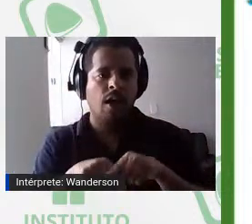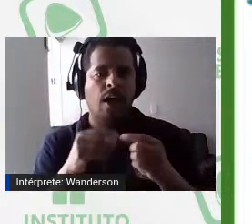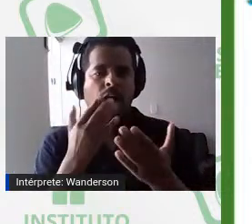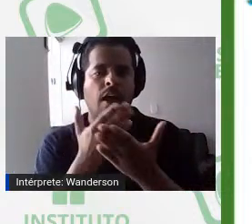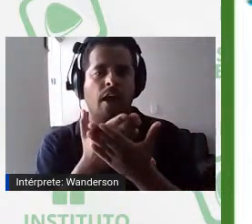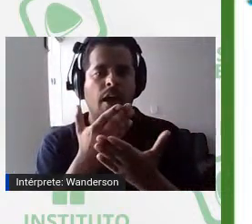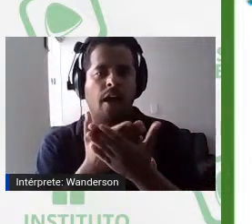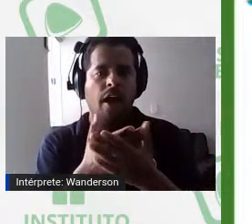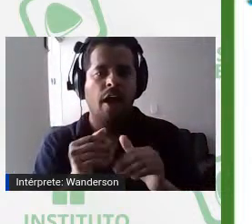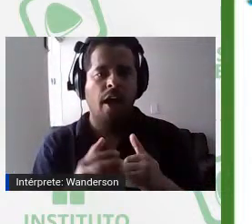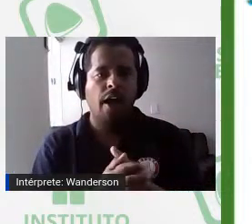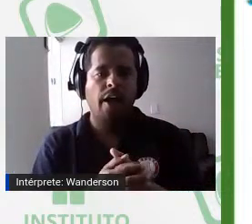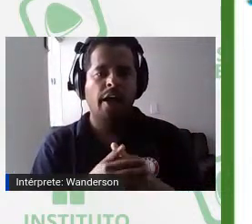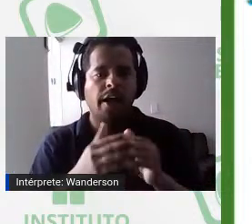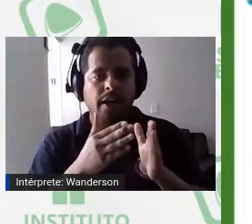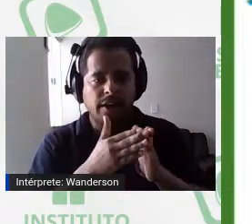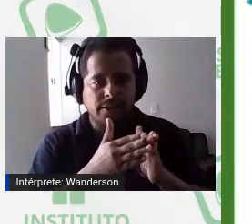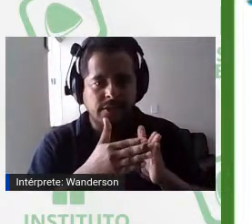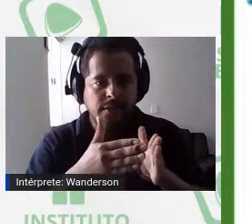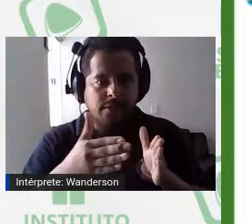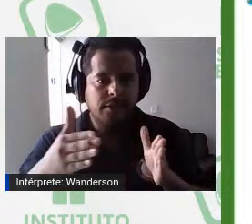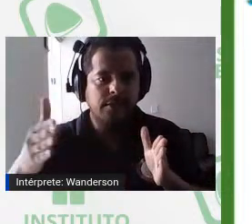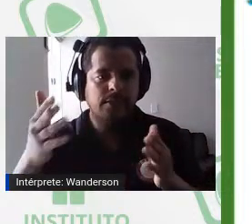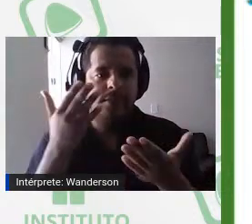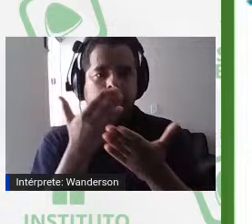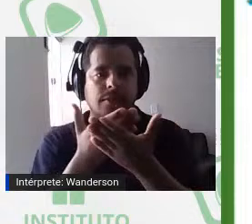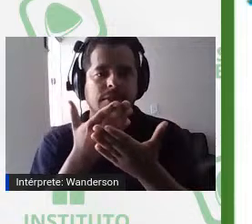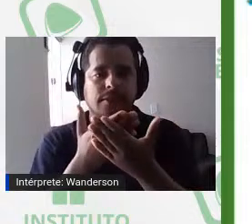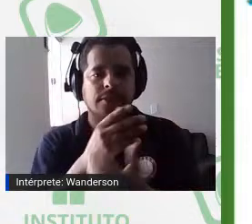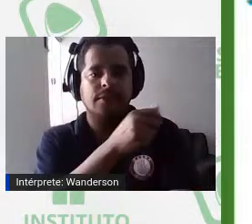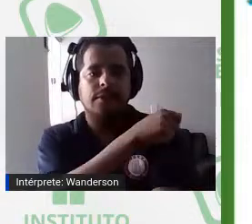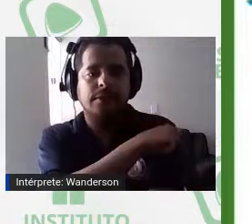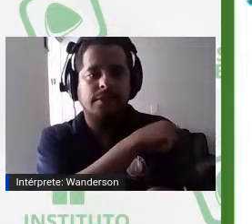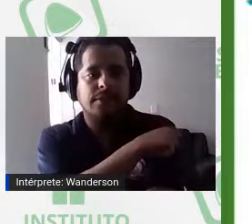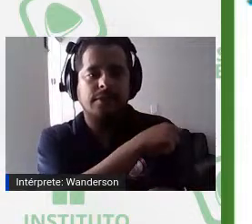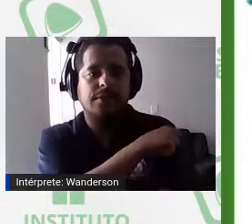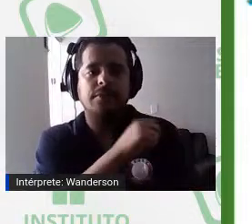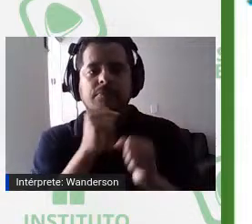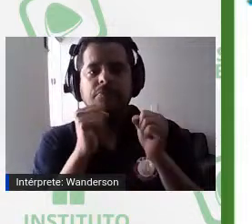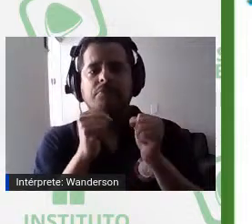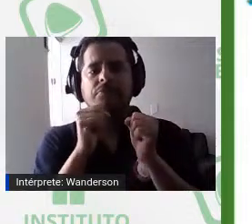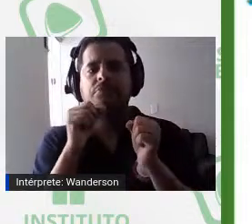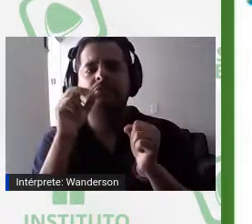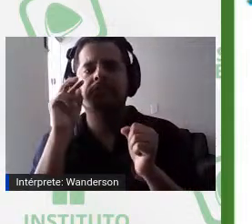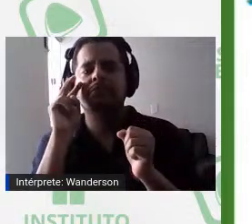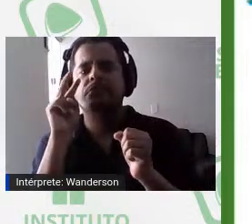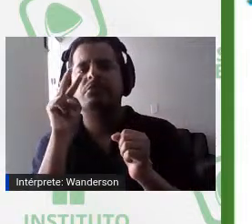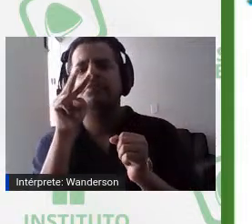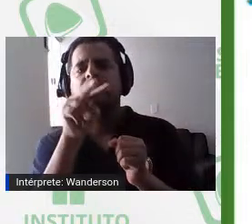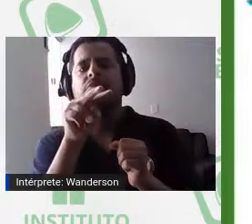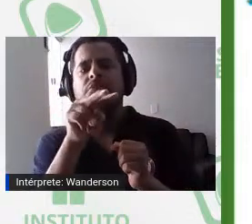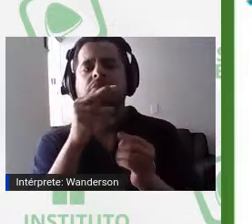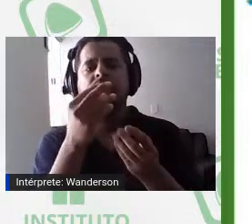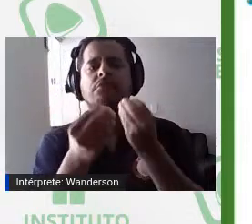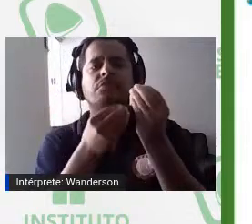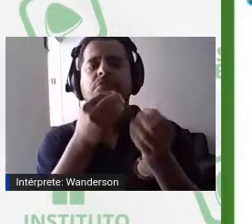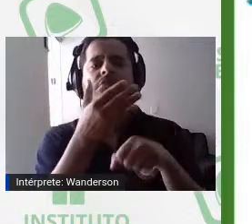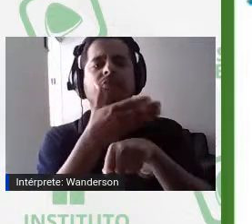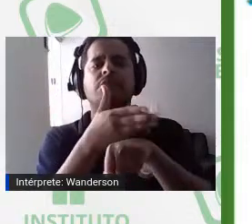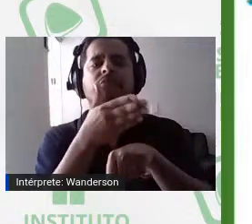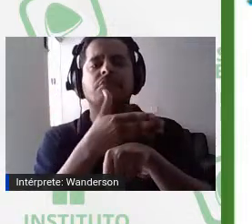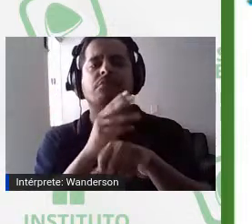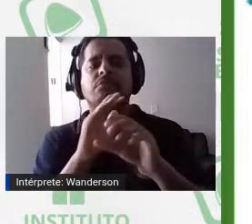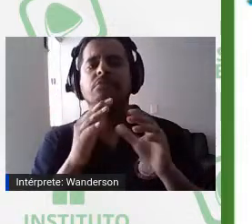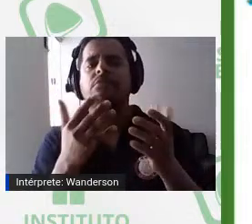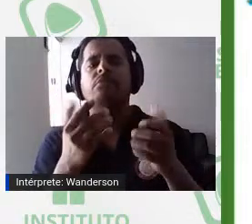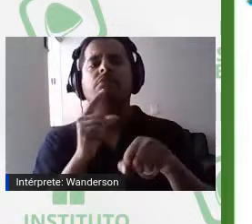no decorrer das aulas, docente pode-se visualizar como deveria ser colocado em prática a turma, em qual momento